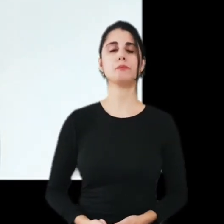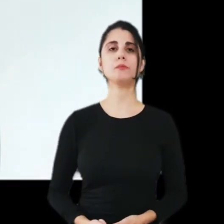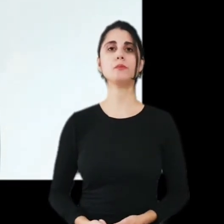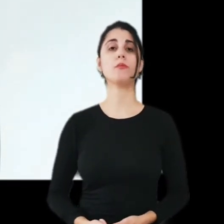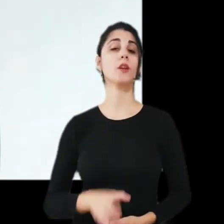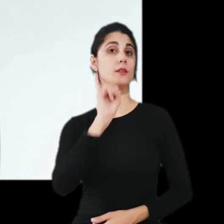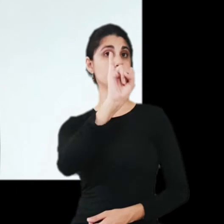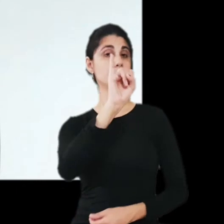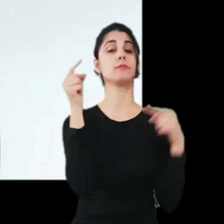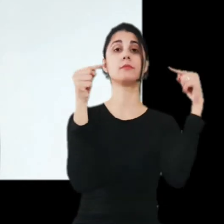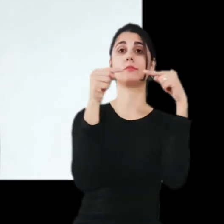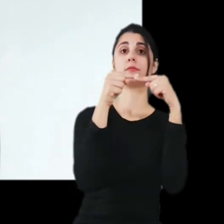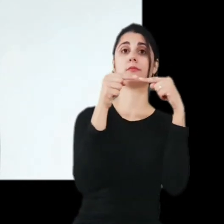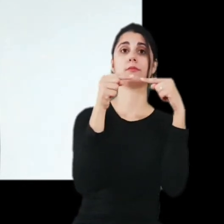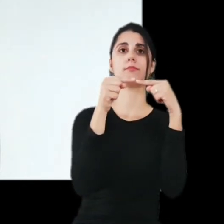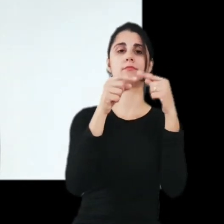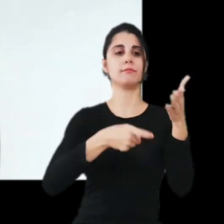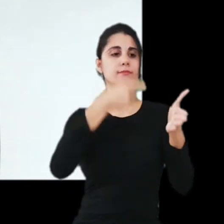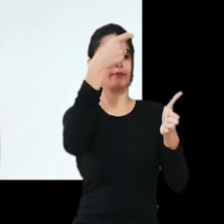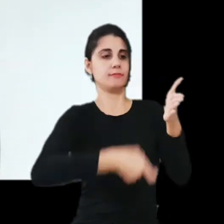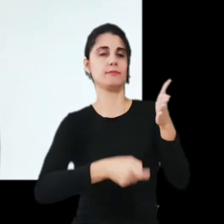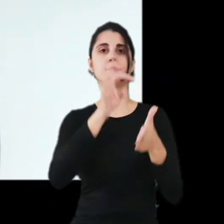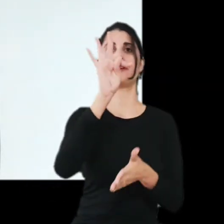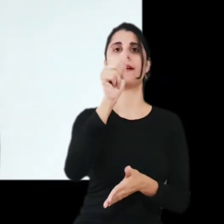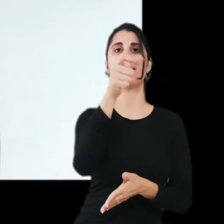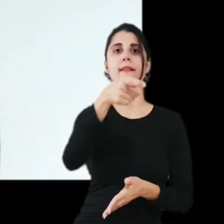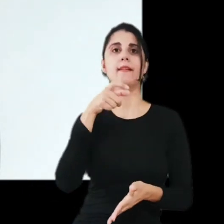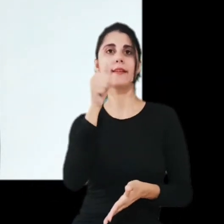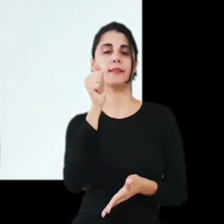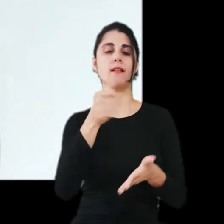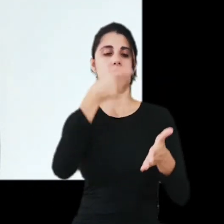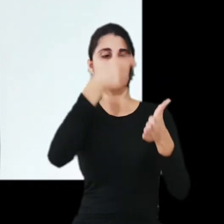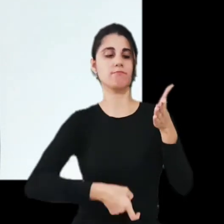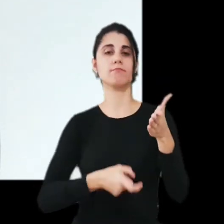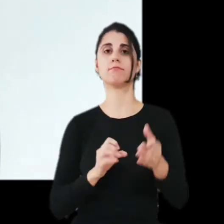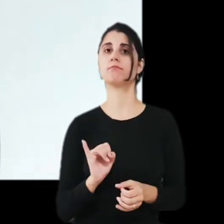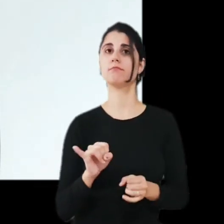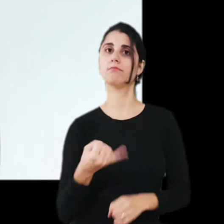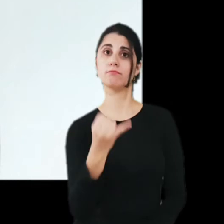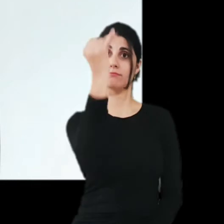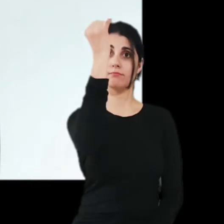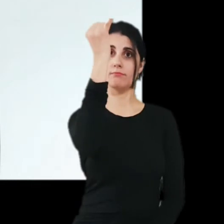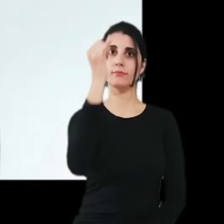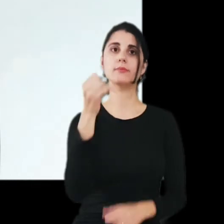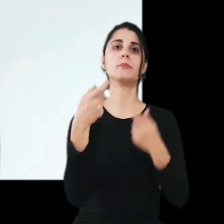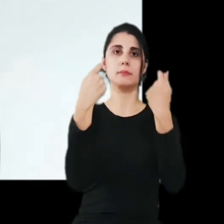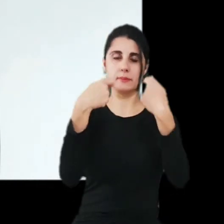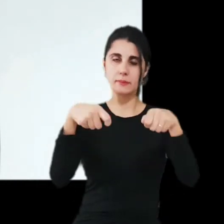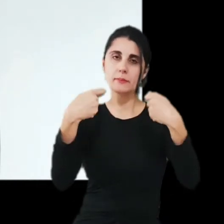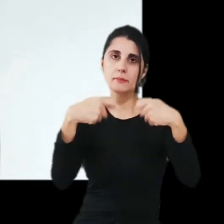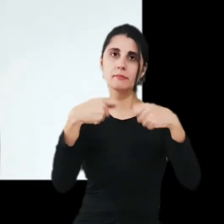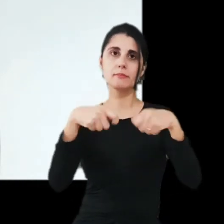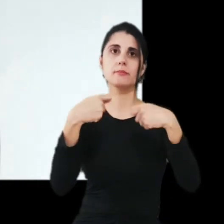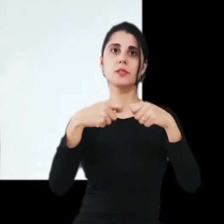O I é a taxa de juros, que deverá ser colocada